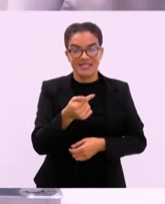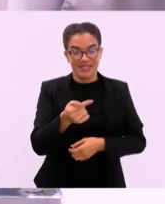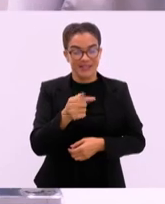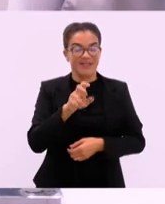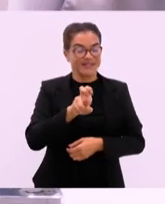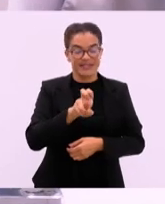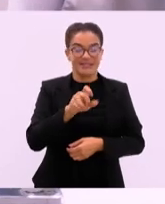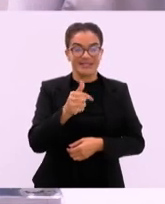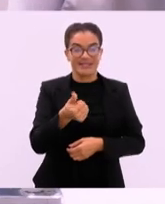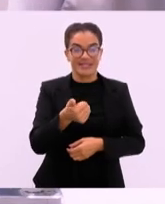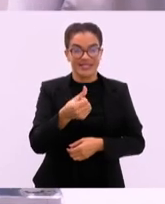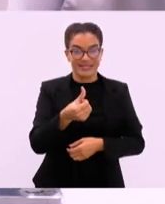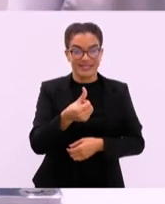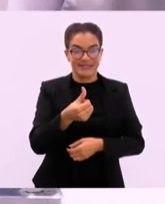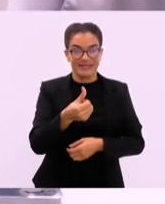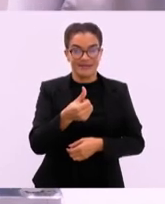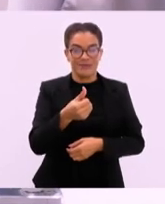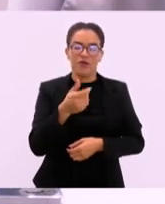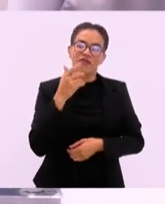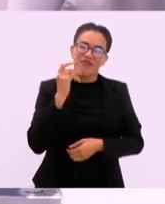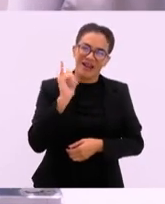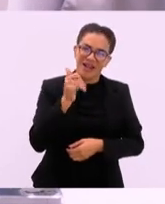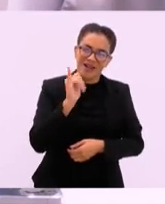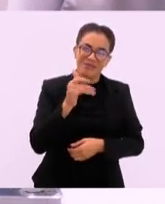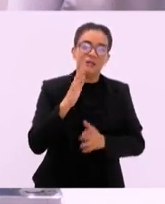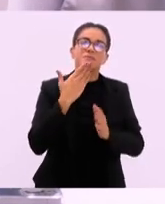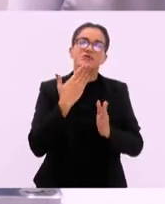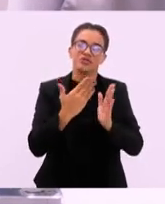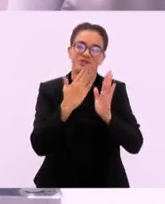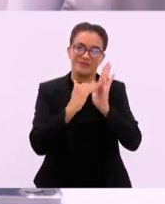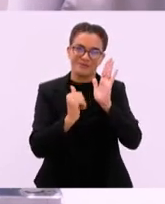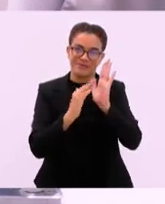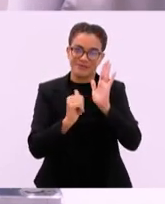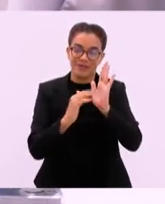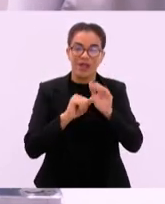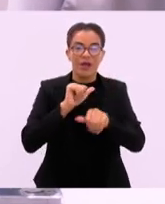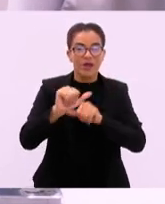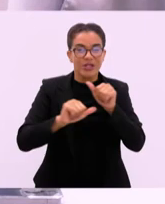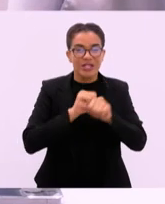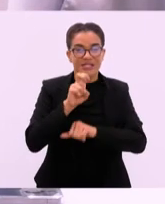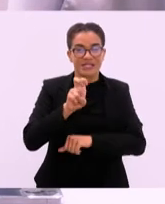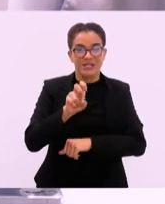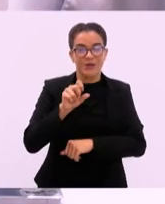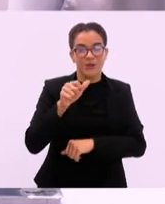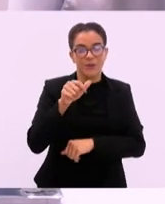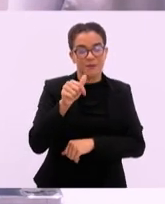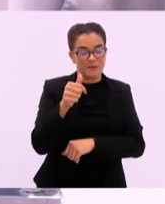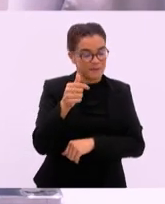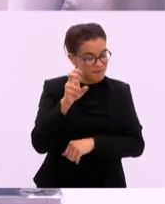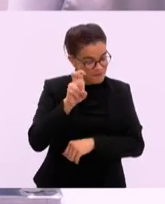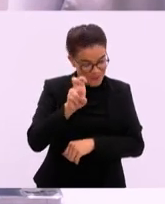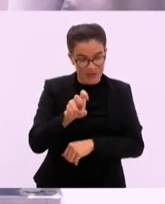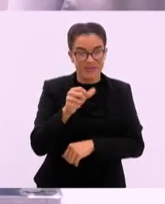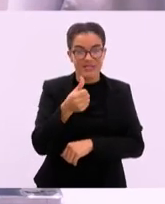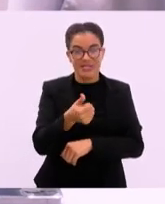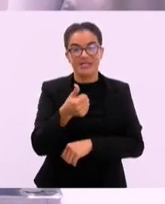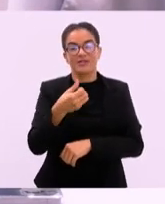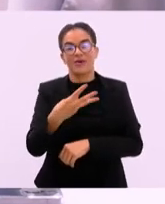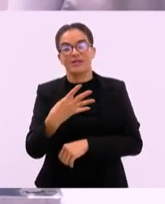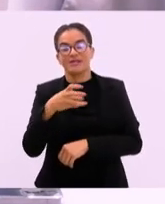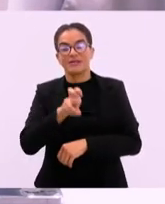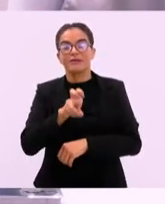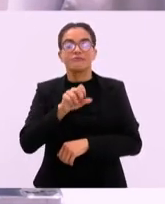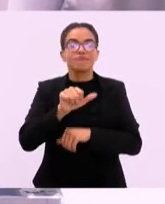Thiago Gagliasso. Eu vou cantar o projeto, mas ele pediu a retirada. Altera a Lei 5.645, de 6 de janeiro de 2010, que